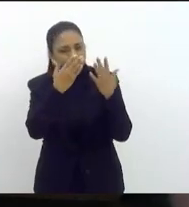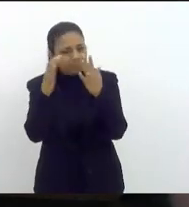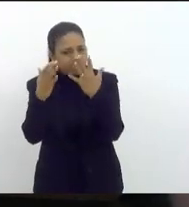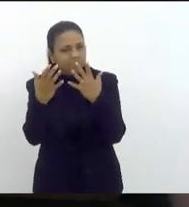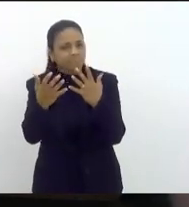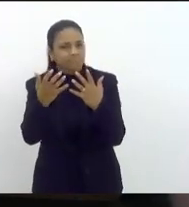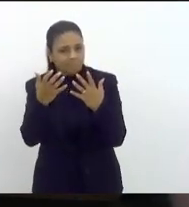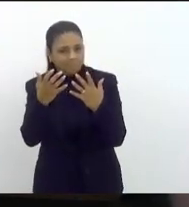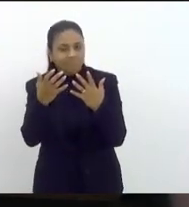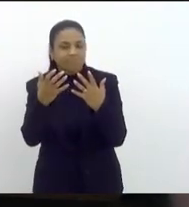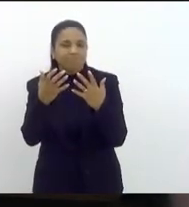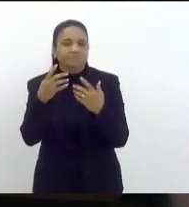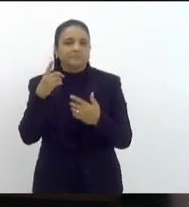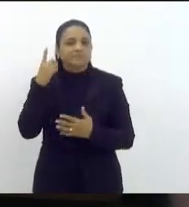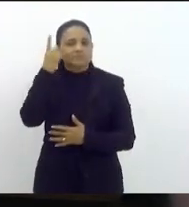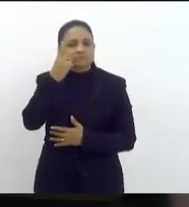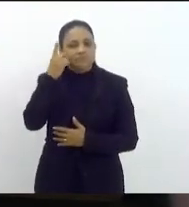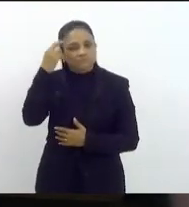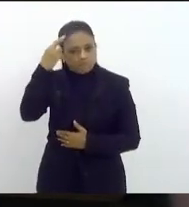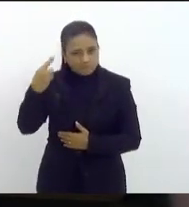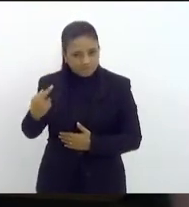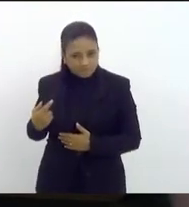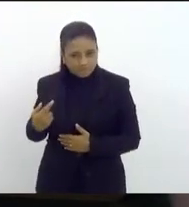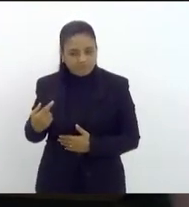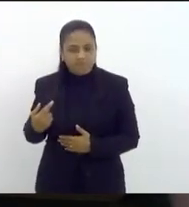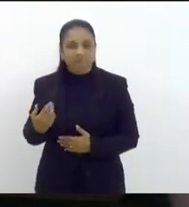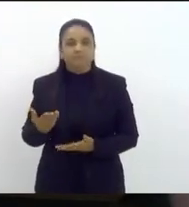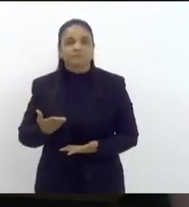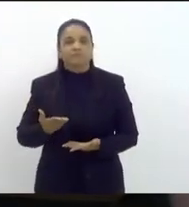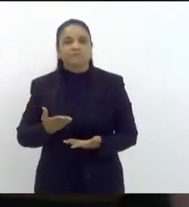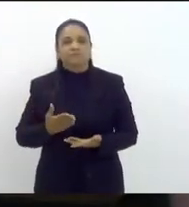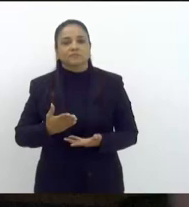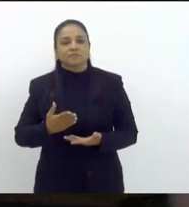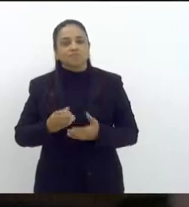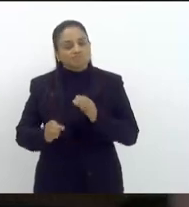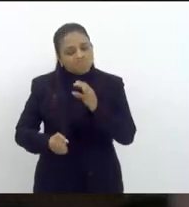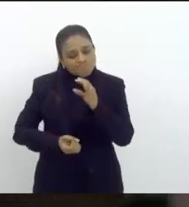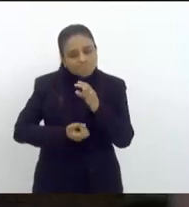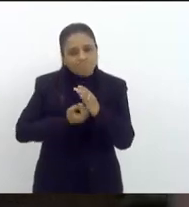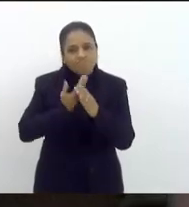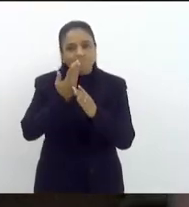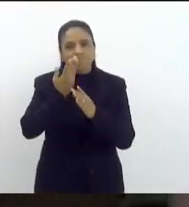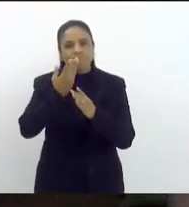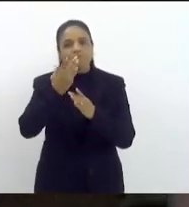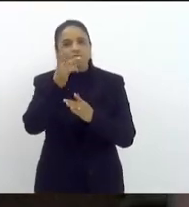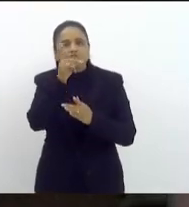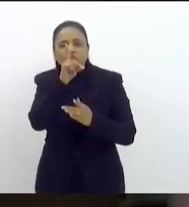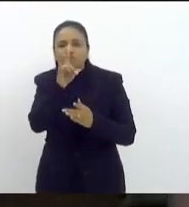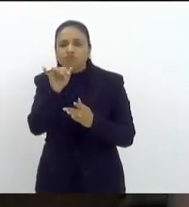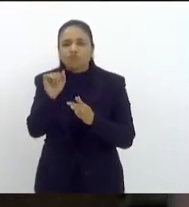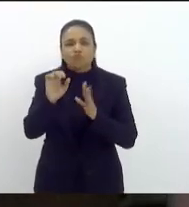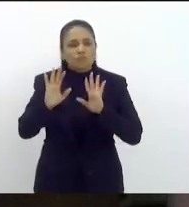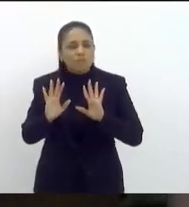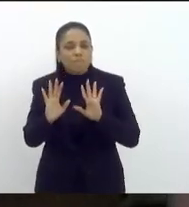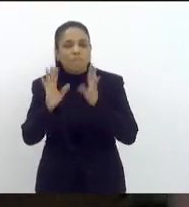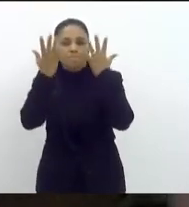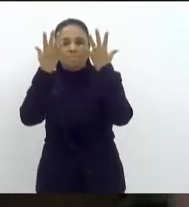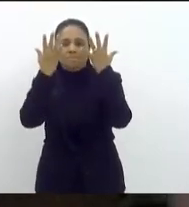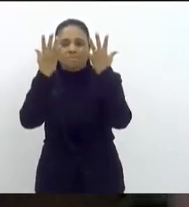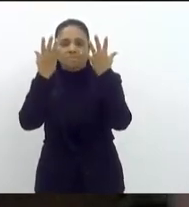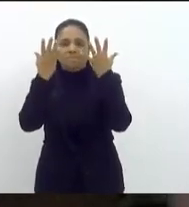a deputada Renata Souza por criar uma data comemorativa